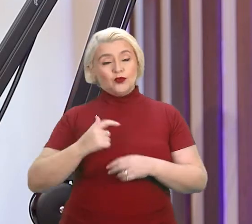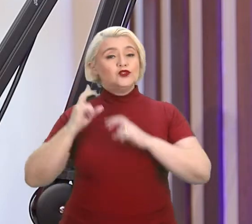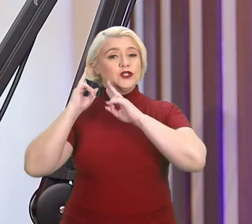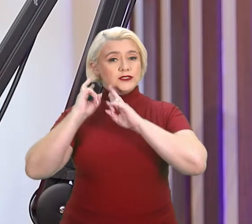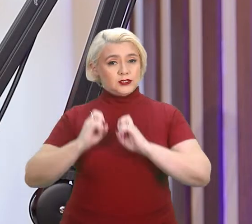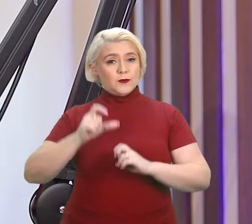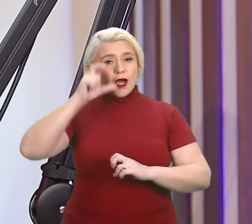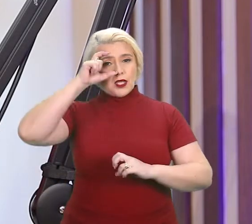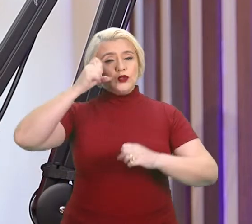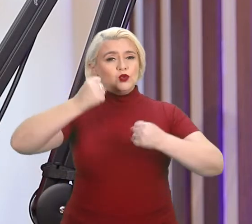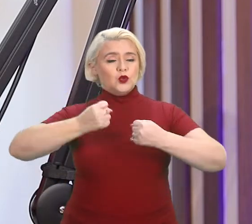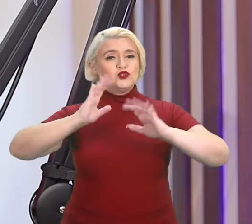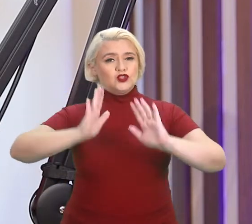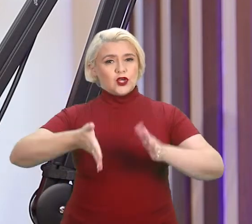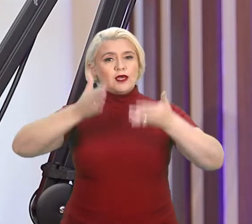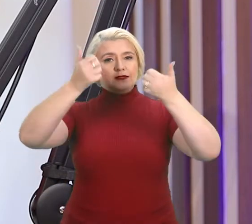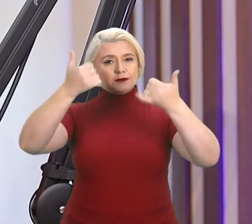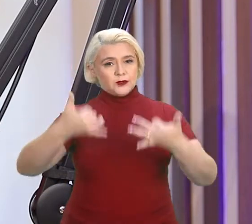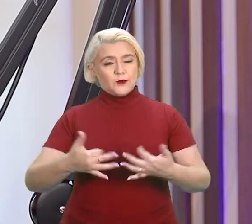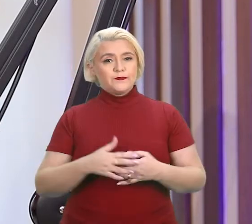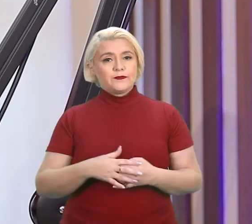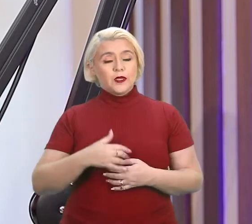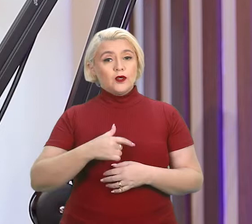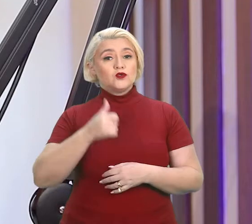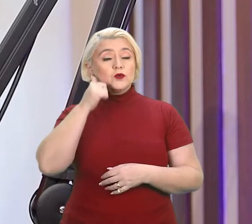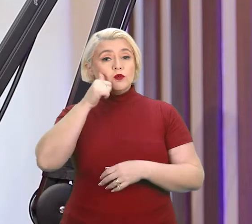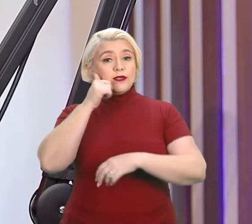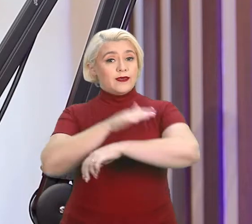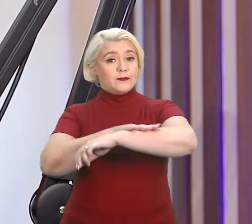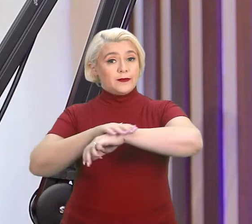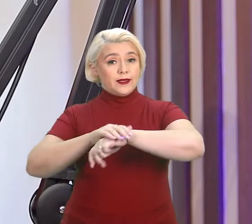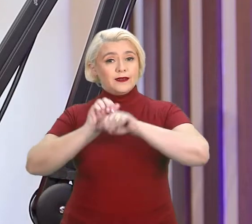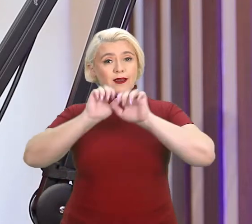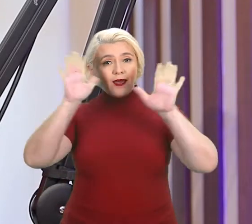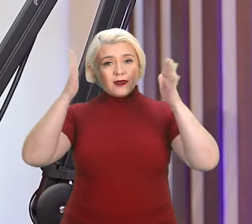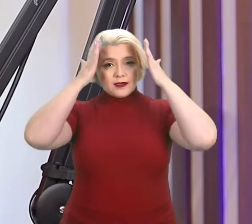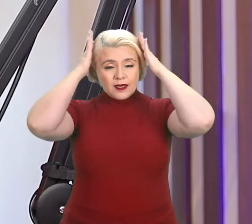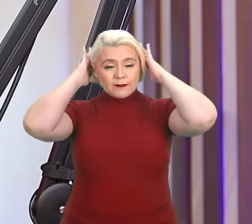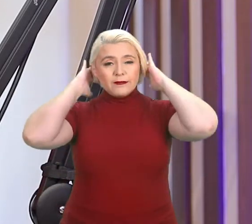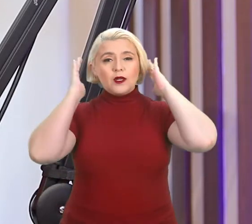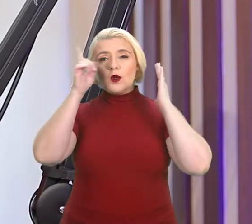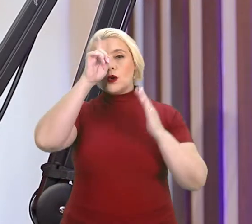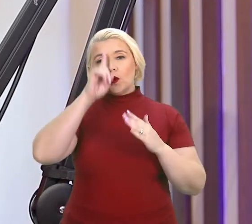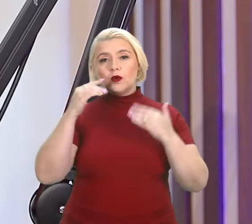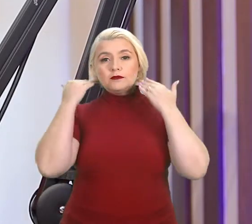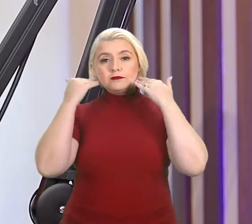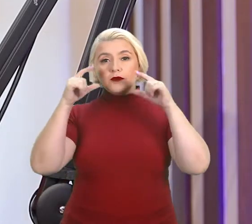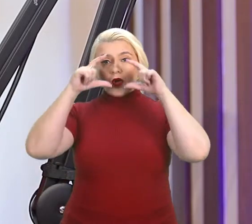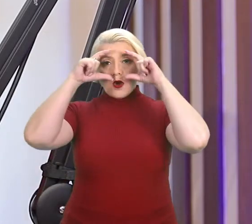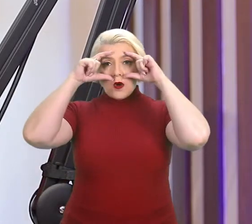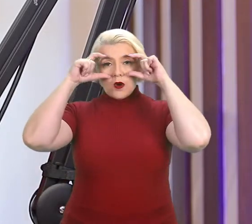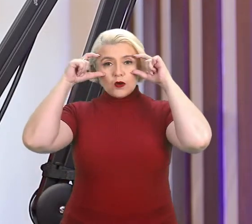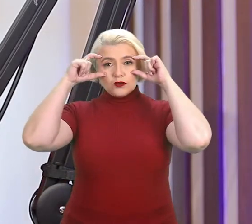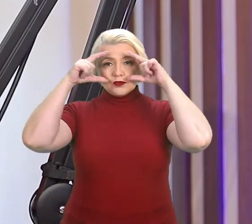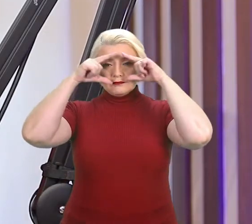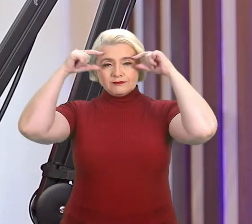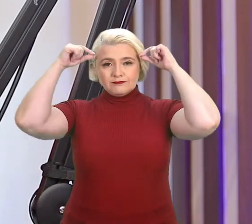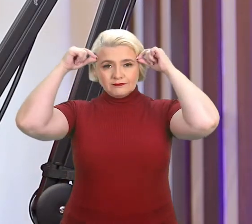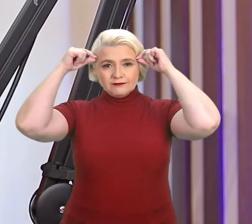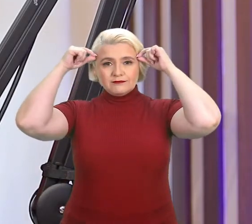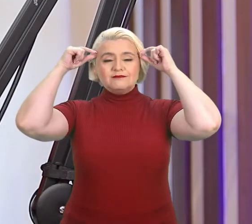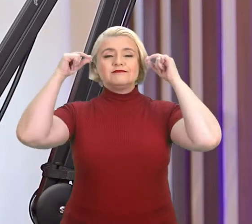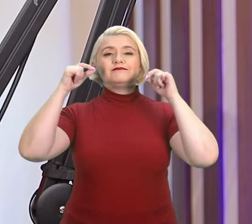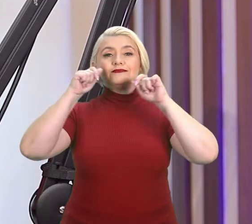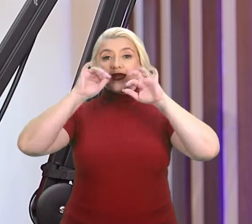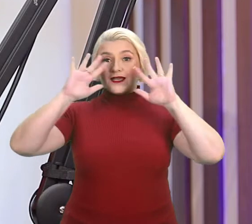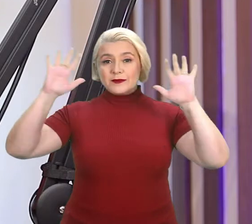apresentou. Eu sou uma mulher de pele clara, cabelos loiros, curtos, uso óculos de armação gatinho transparente.